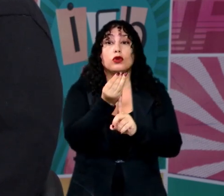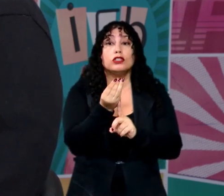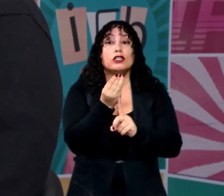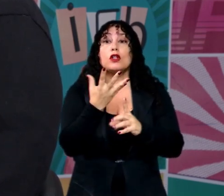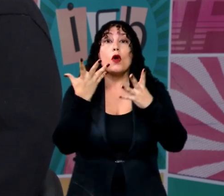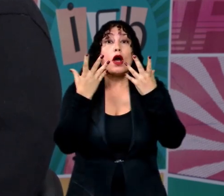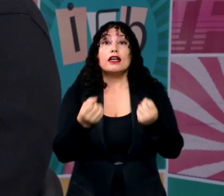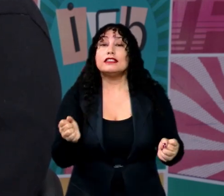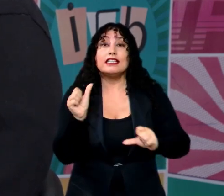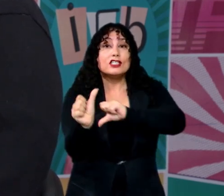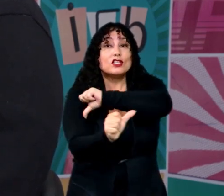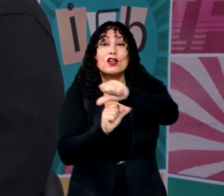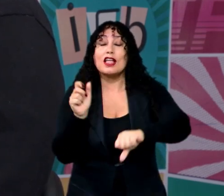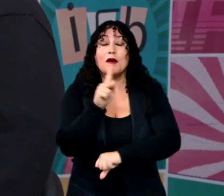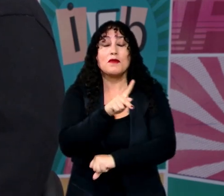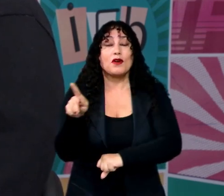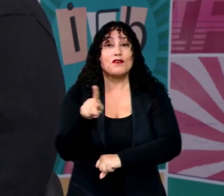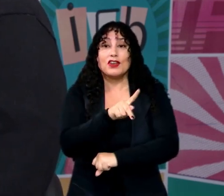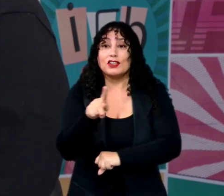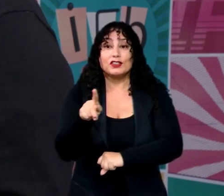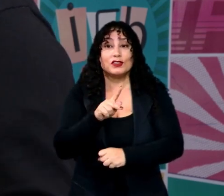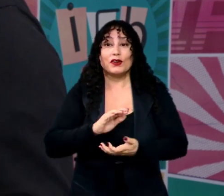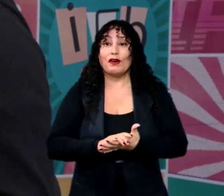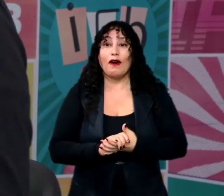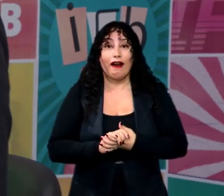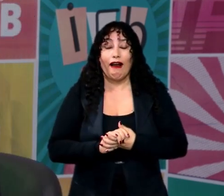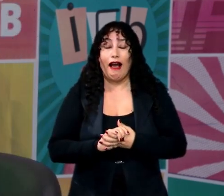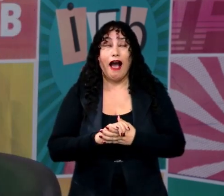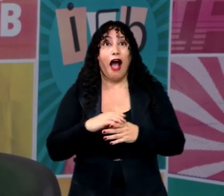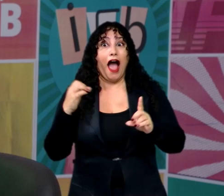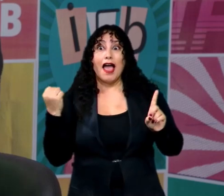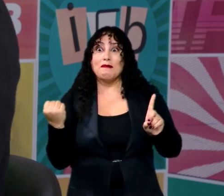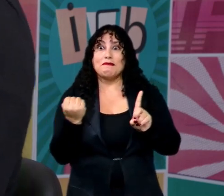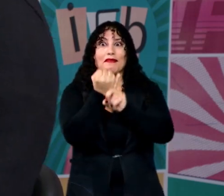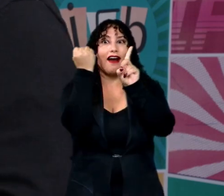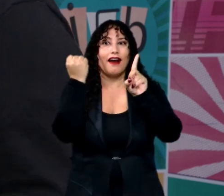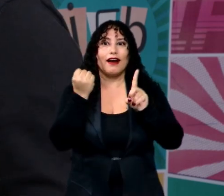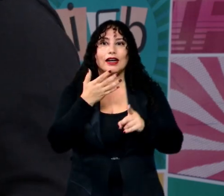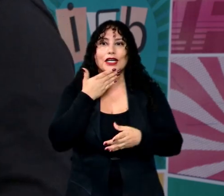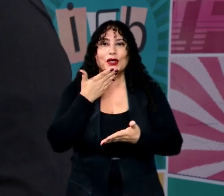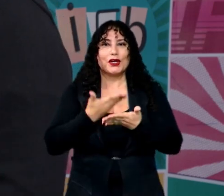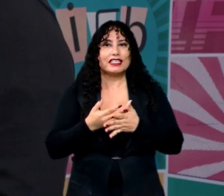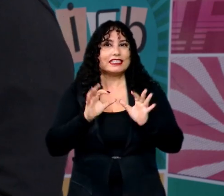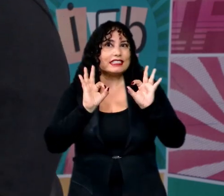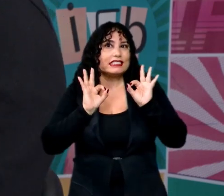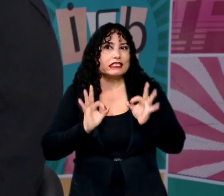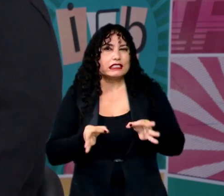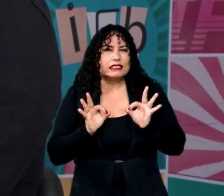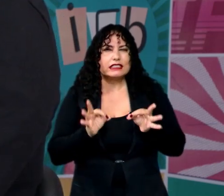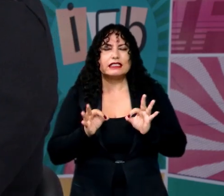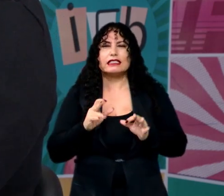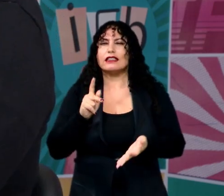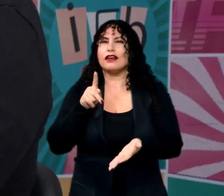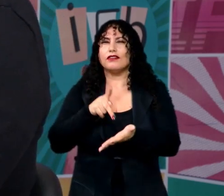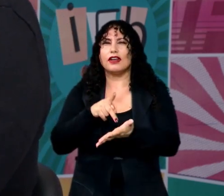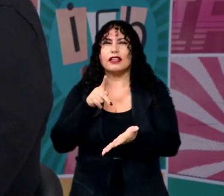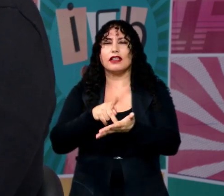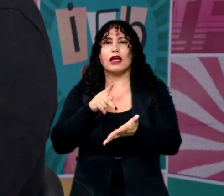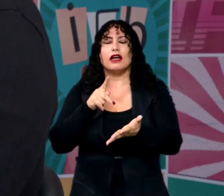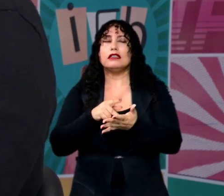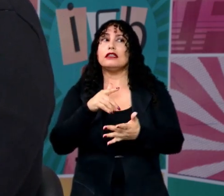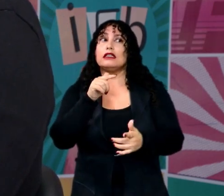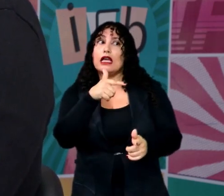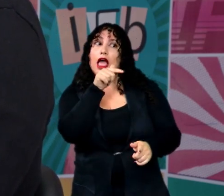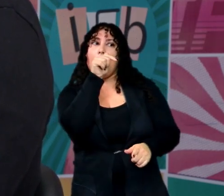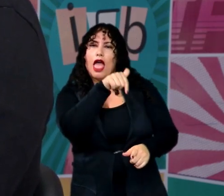professor. Nossa, né? Justamente. Isso gera um impacto. Com certeza, porque na verdade essa é a